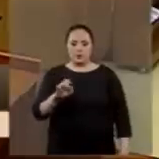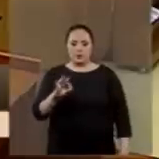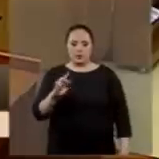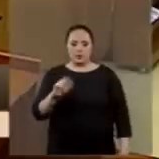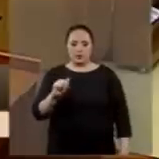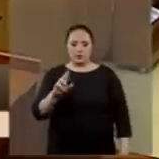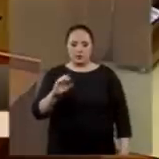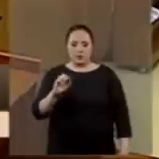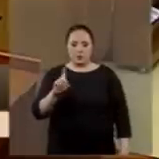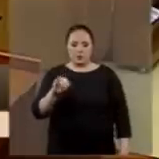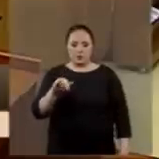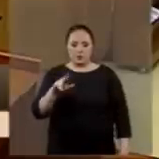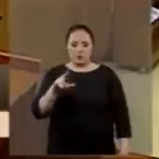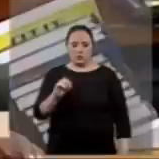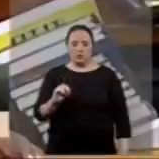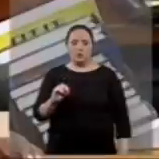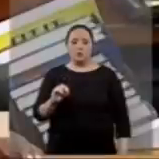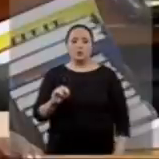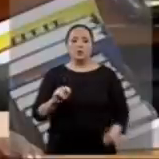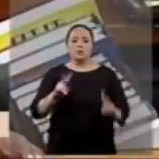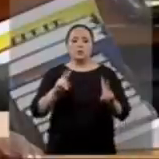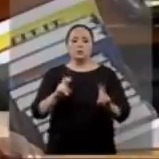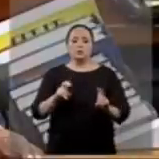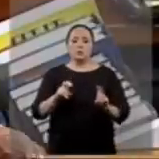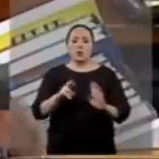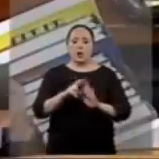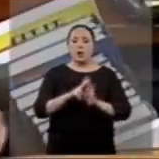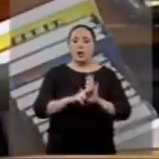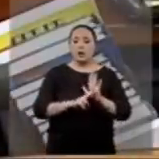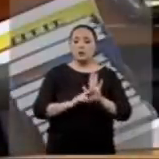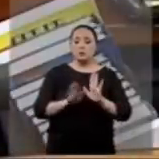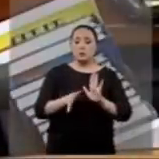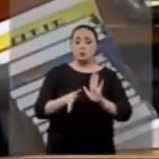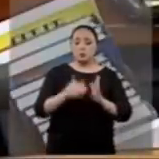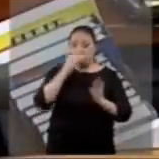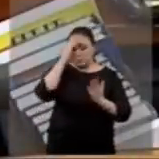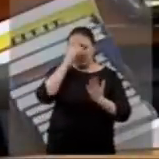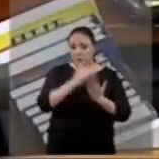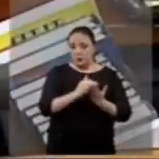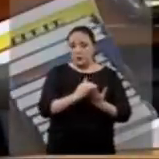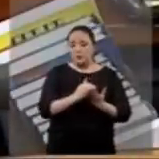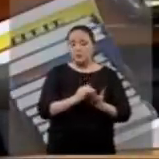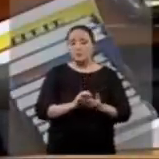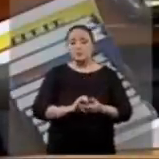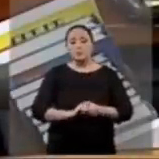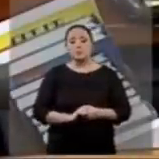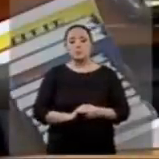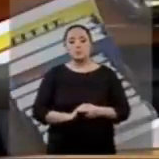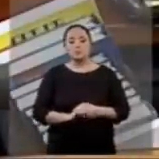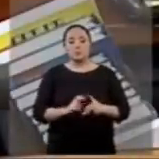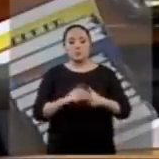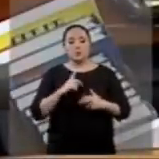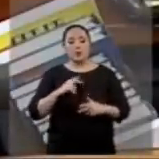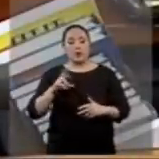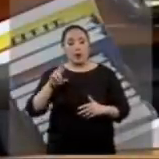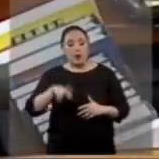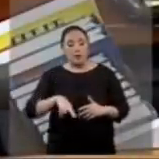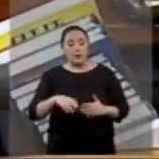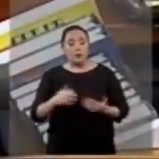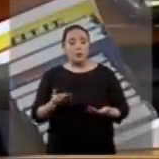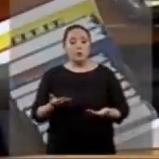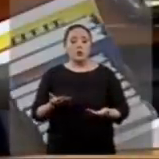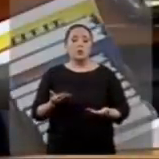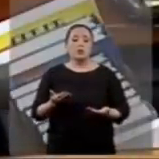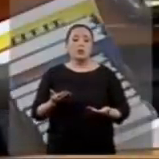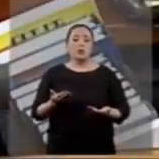Os pressupostos de recorribilidade foram atendidos. Eis a razão, até certo ponto,